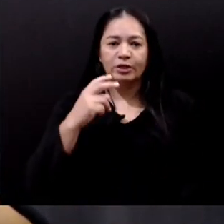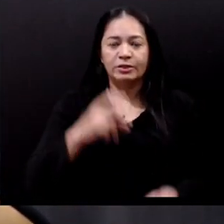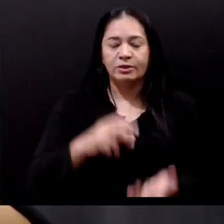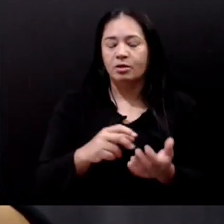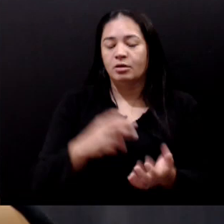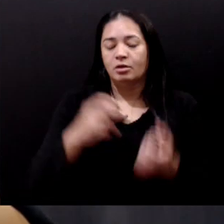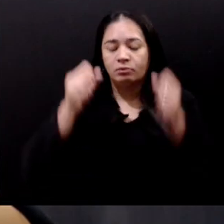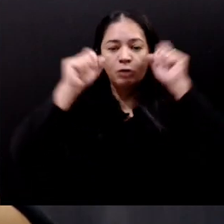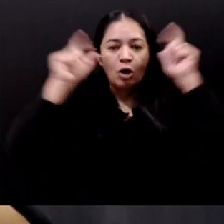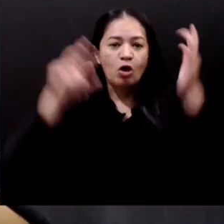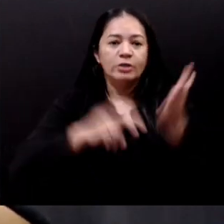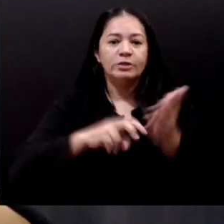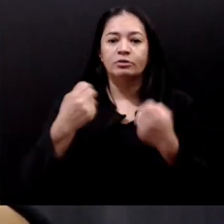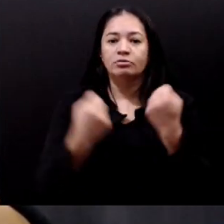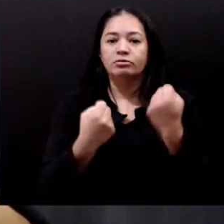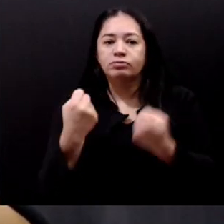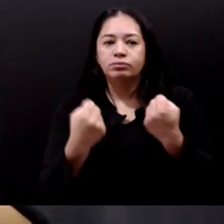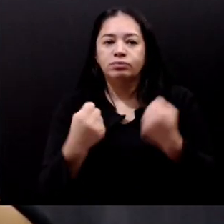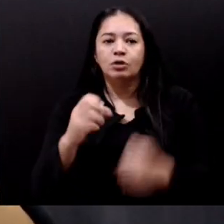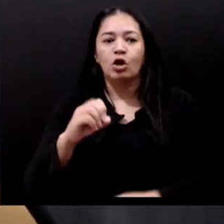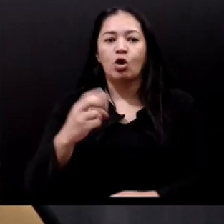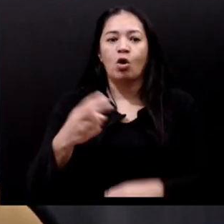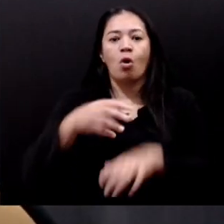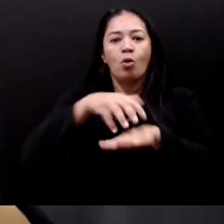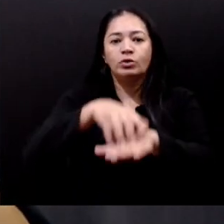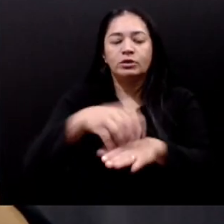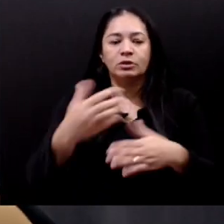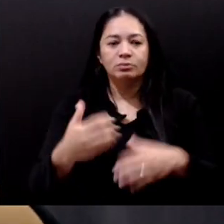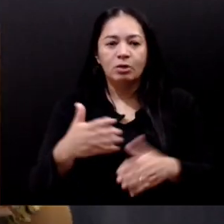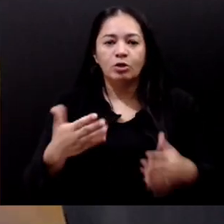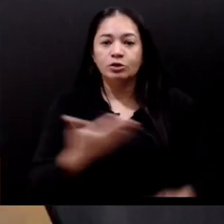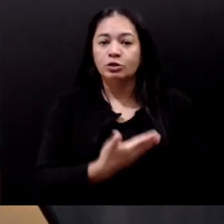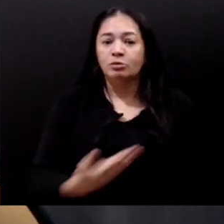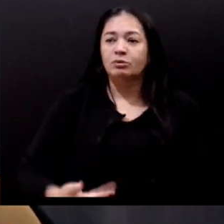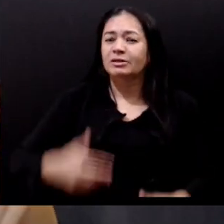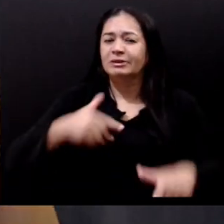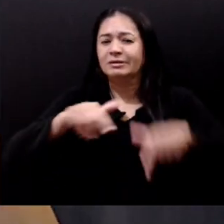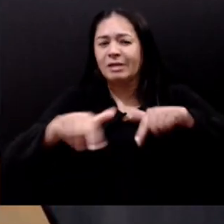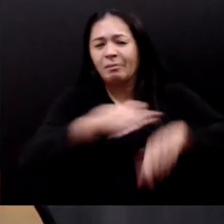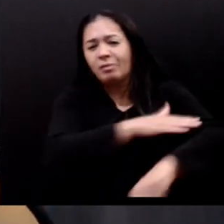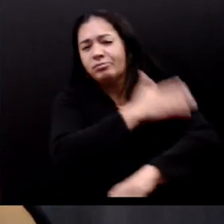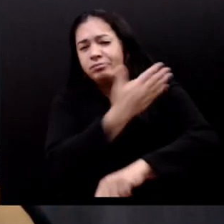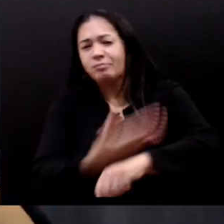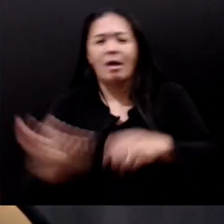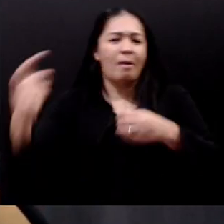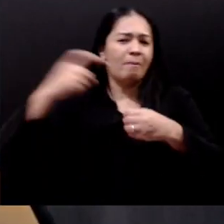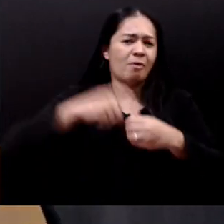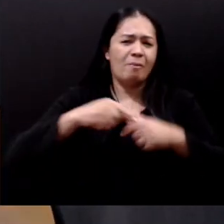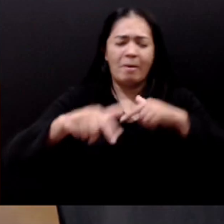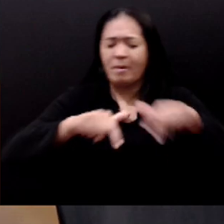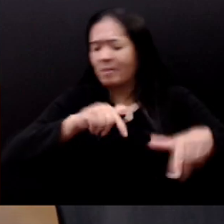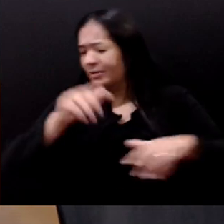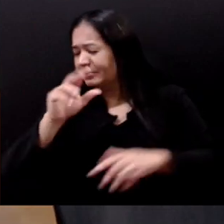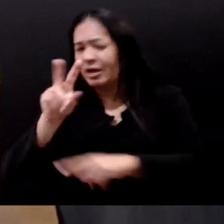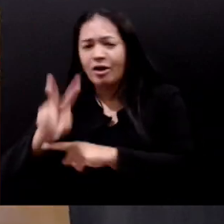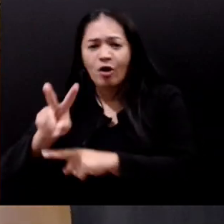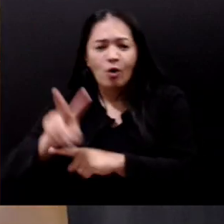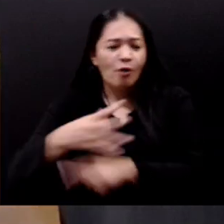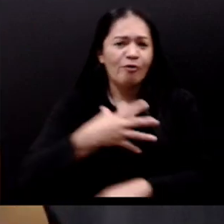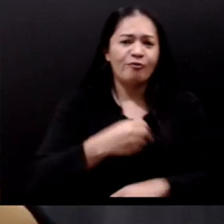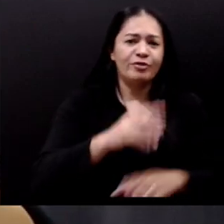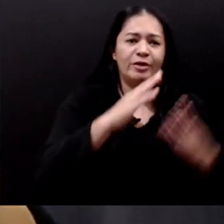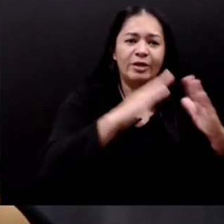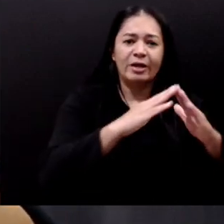dirige ou pega transporte público e vai trabalhar e Sim. passa o dia inteiro na correria, volta, cuida de filho, cuida da casa, mas você se